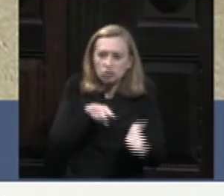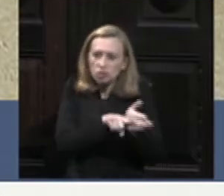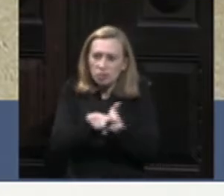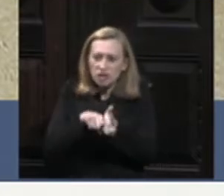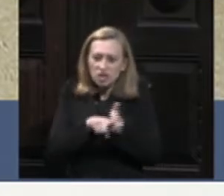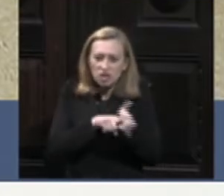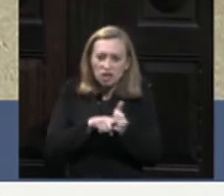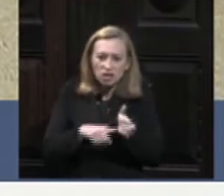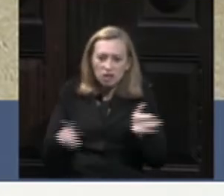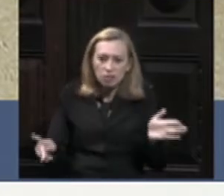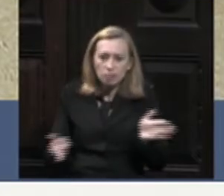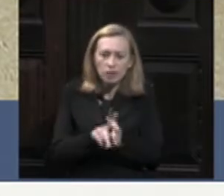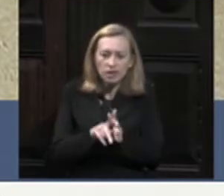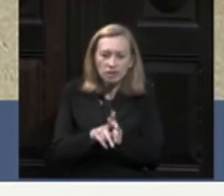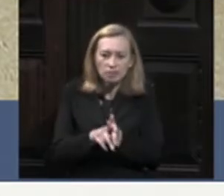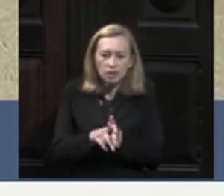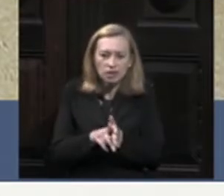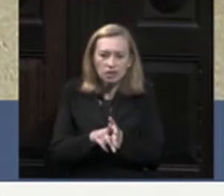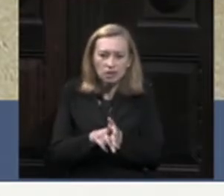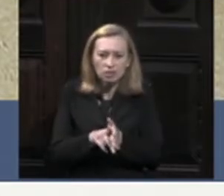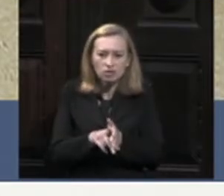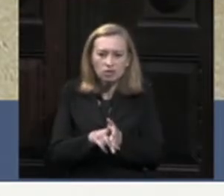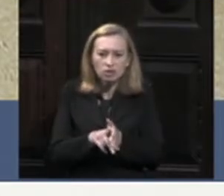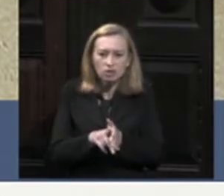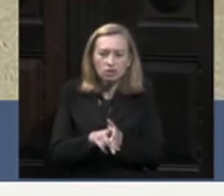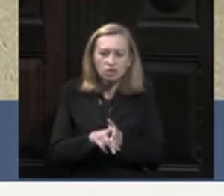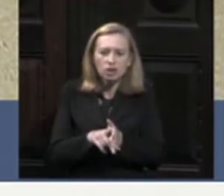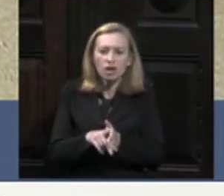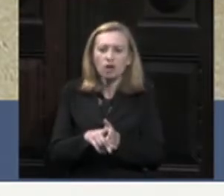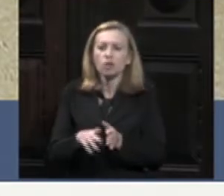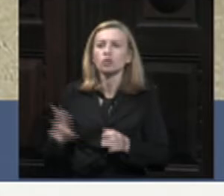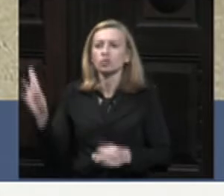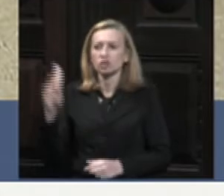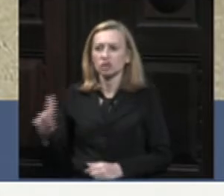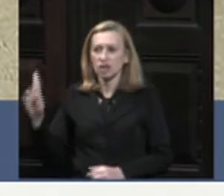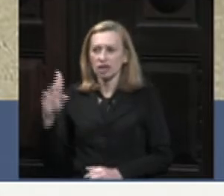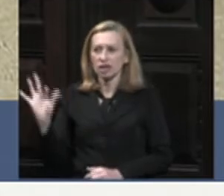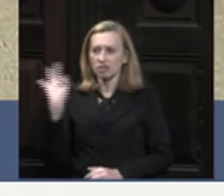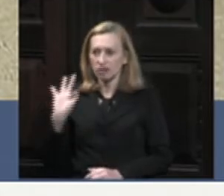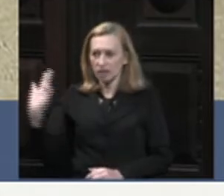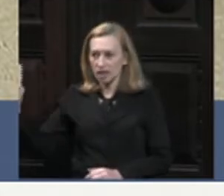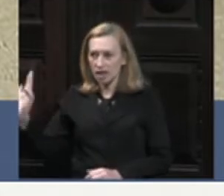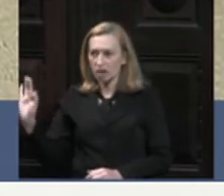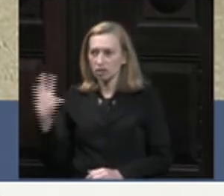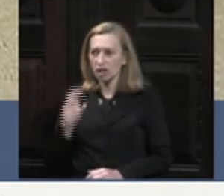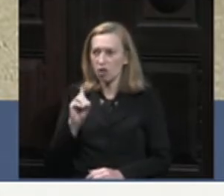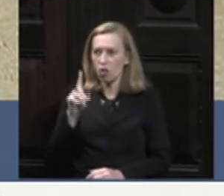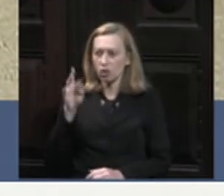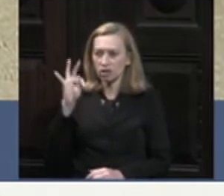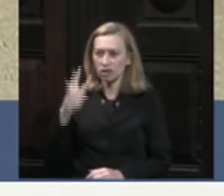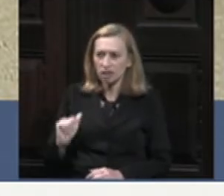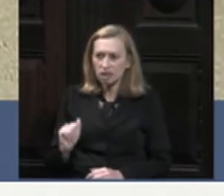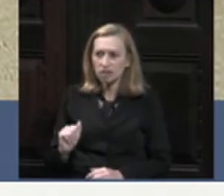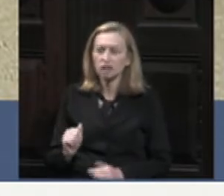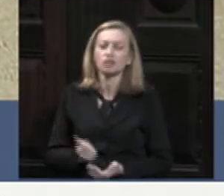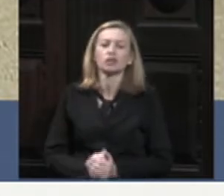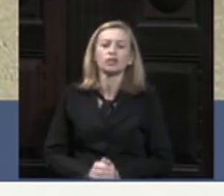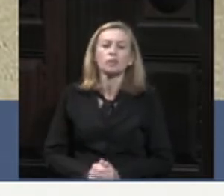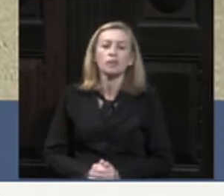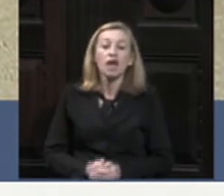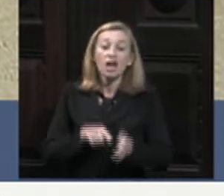a participação da COP, da Universidade Federal, a descoberta foi da